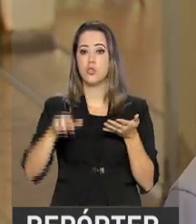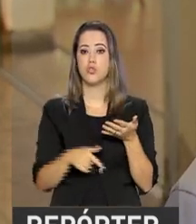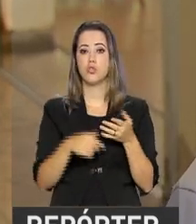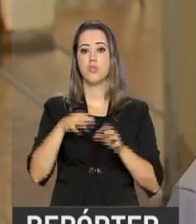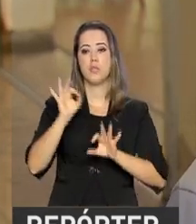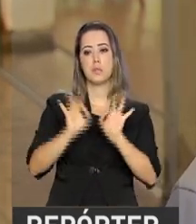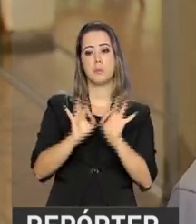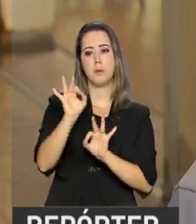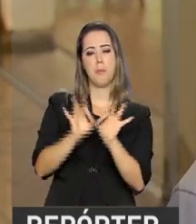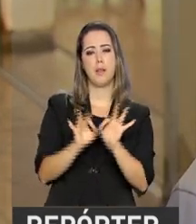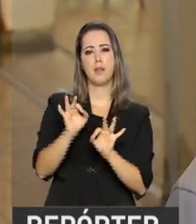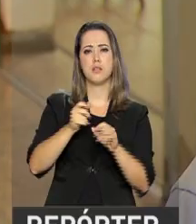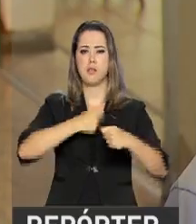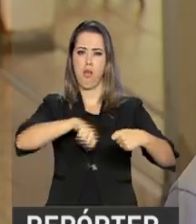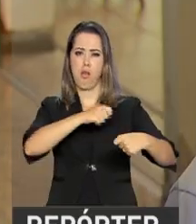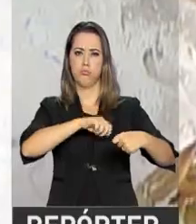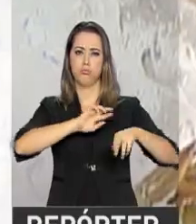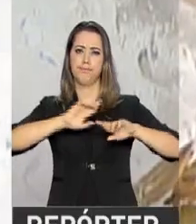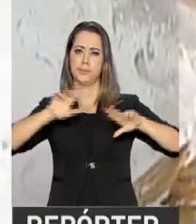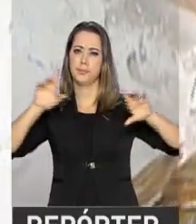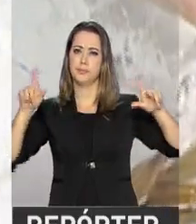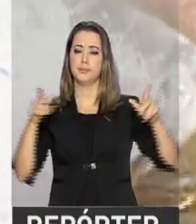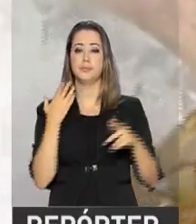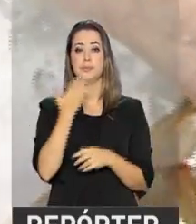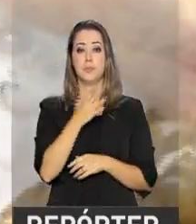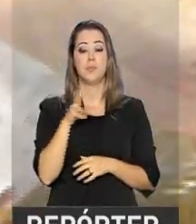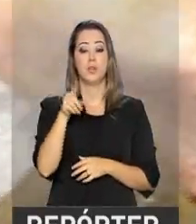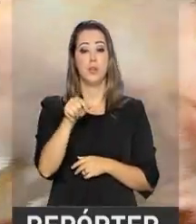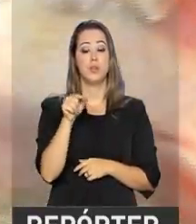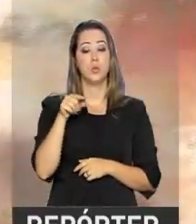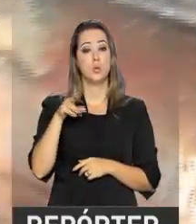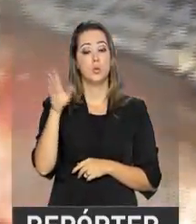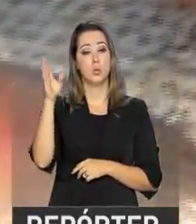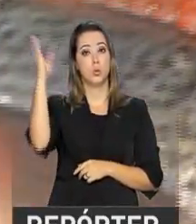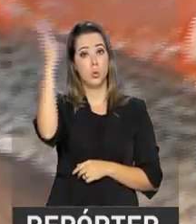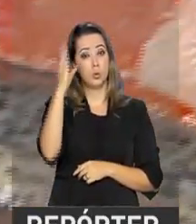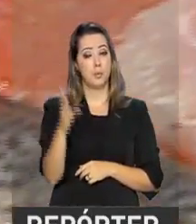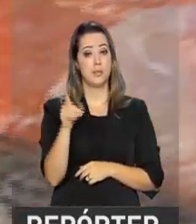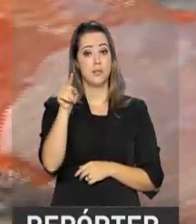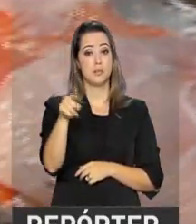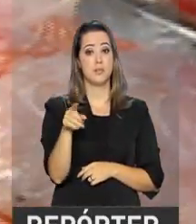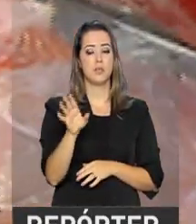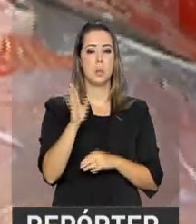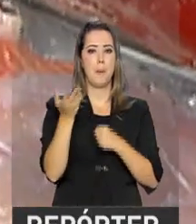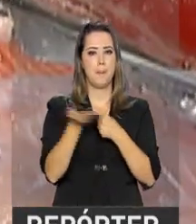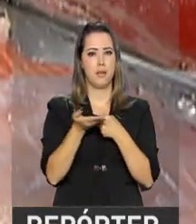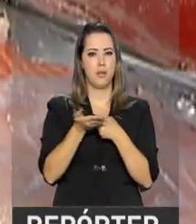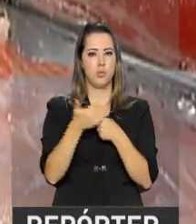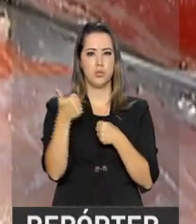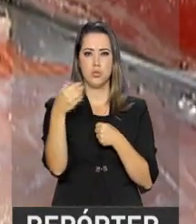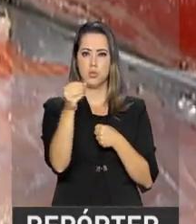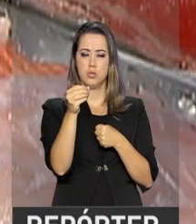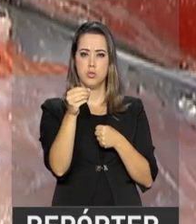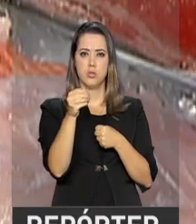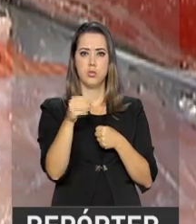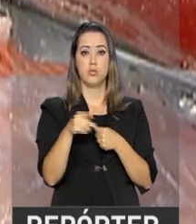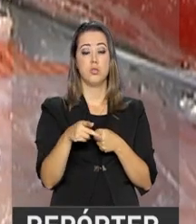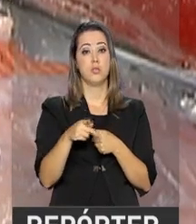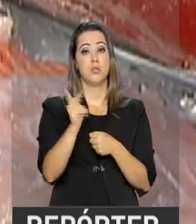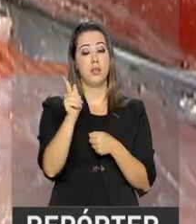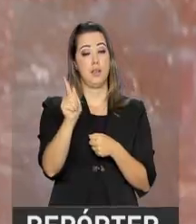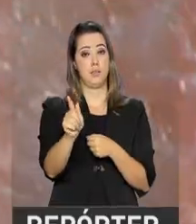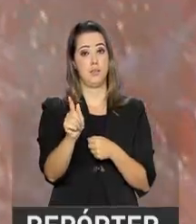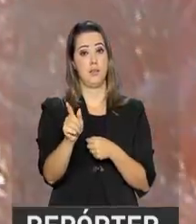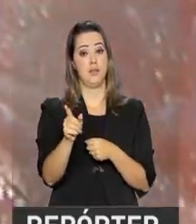de preparo, né? Muita forma de preparo. Em todo o país, a média de consumo desta carne é de 10 quilos por habitante durante